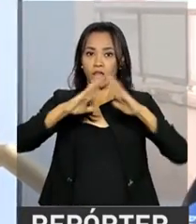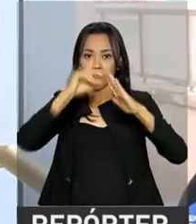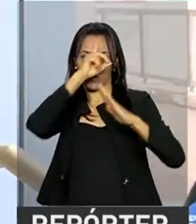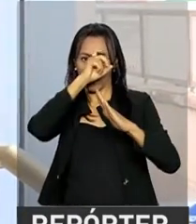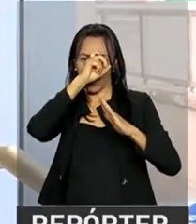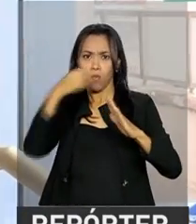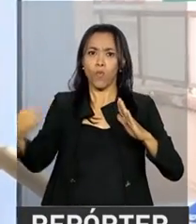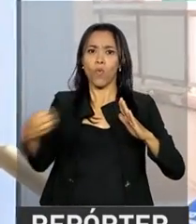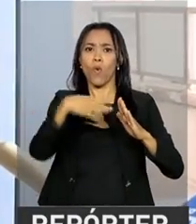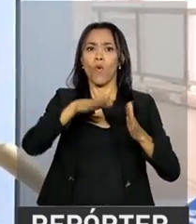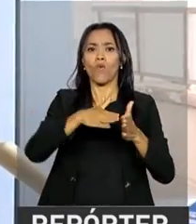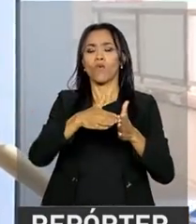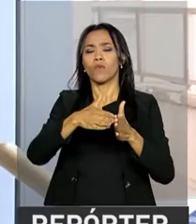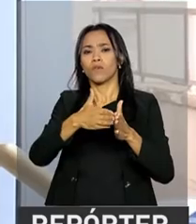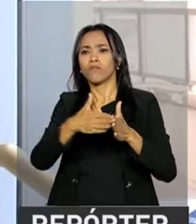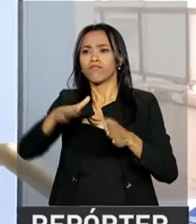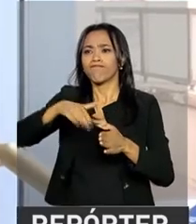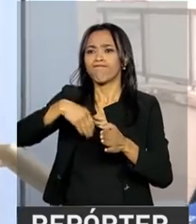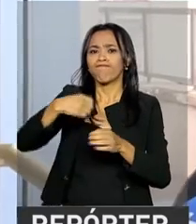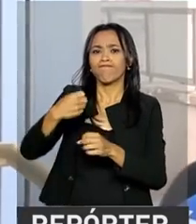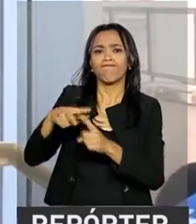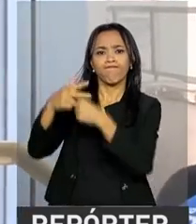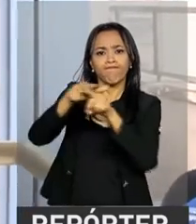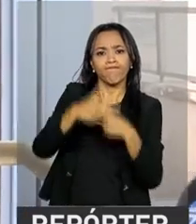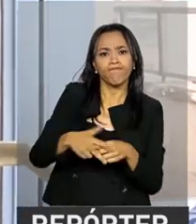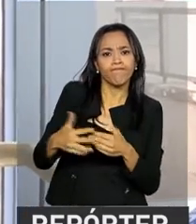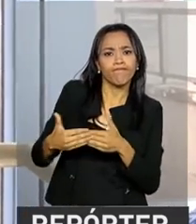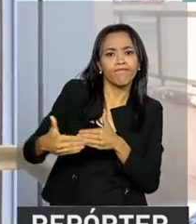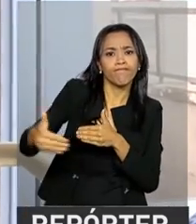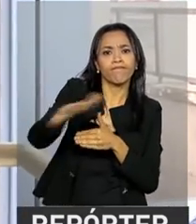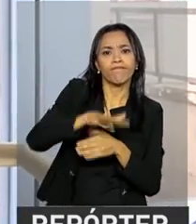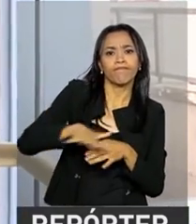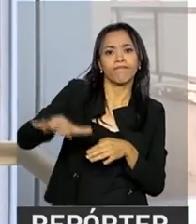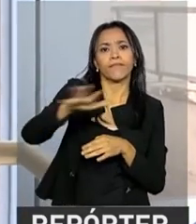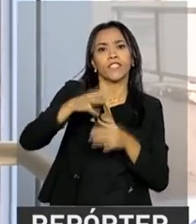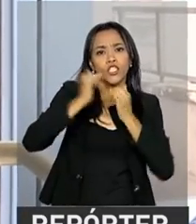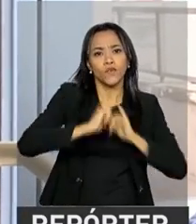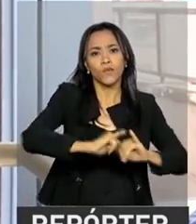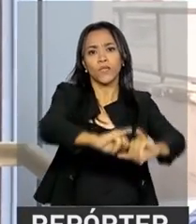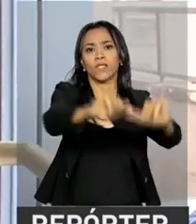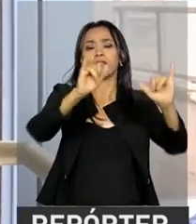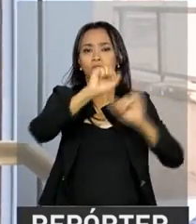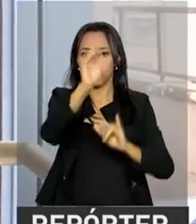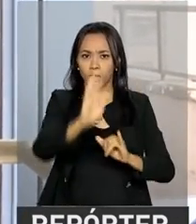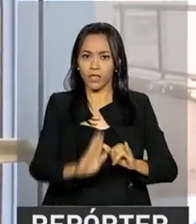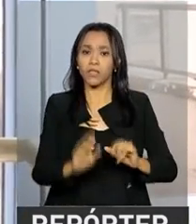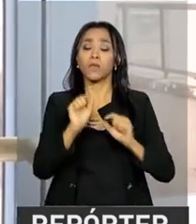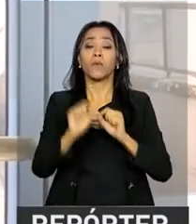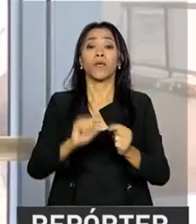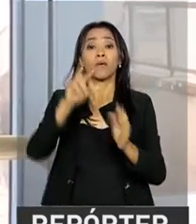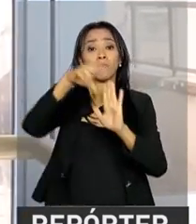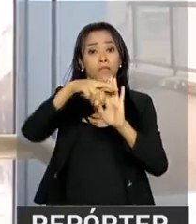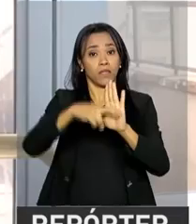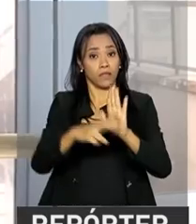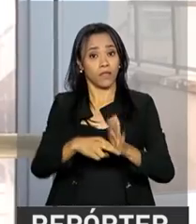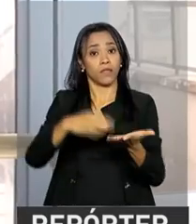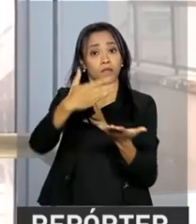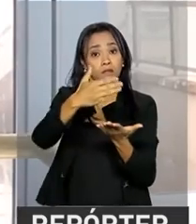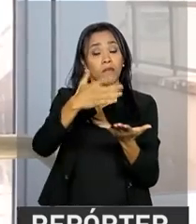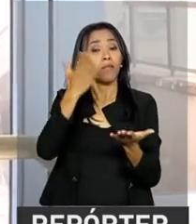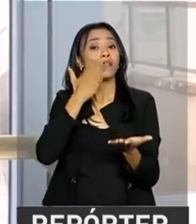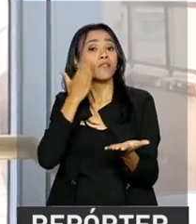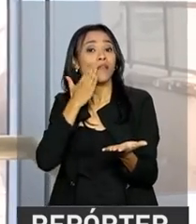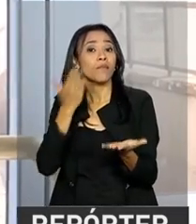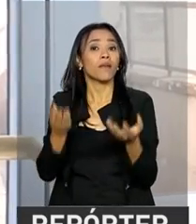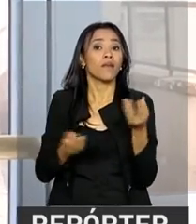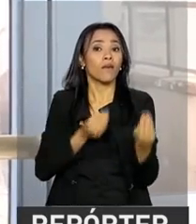nova ala, lançando os registros de câncer no Brasil, um protocolo também para ajudar a